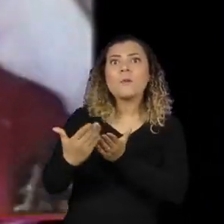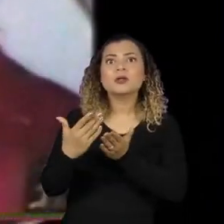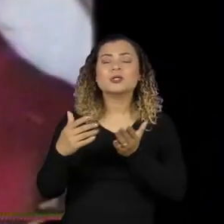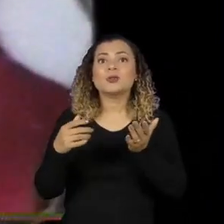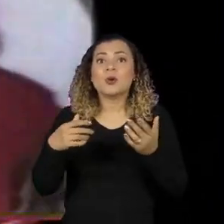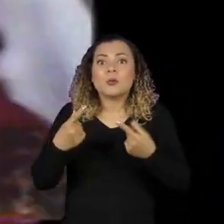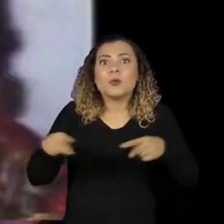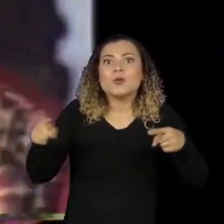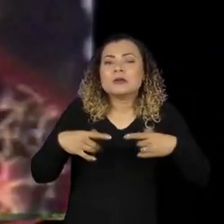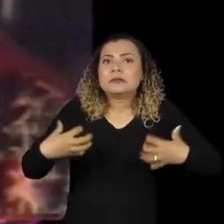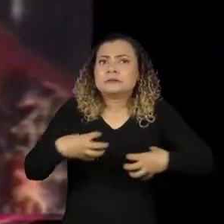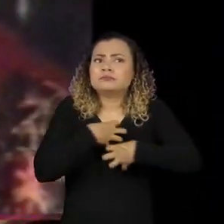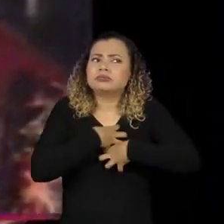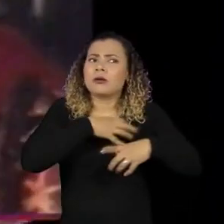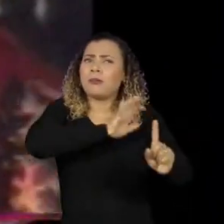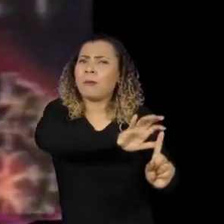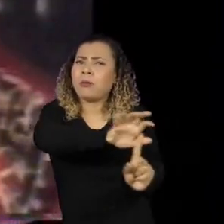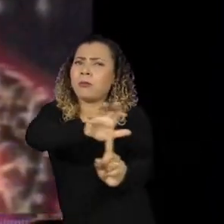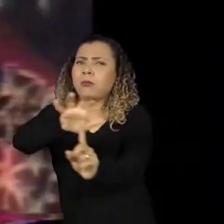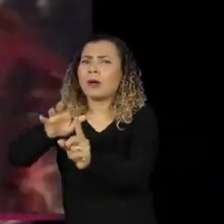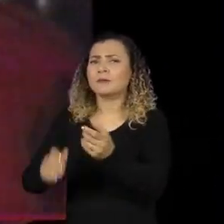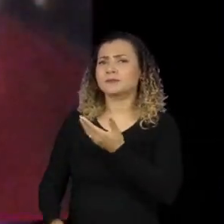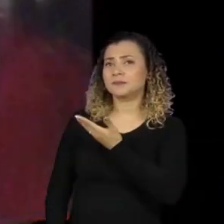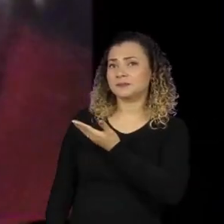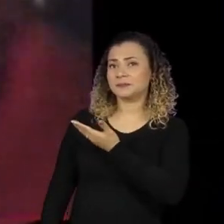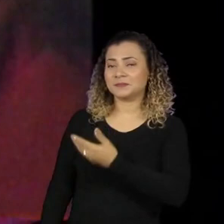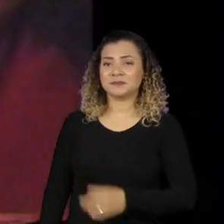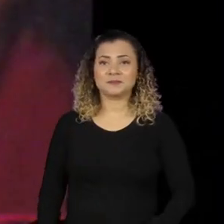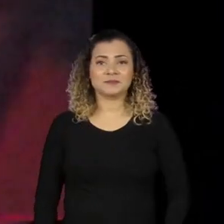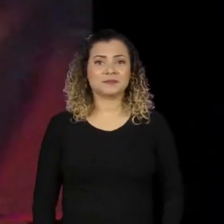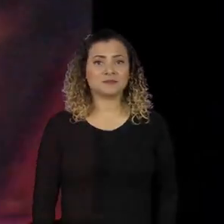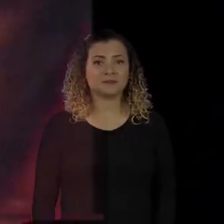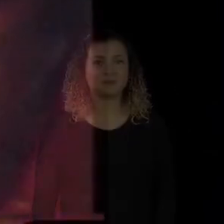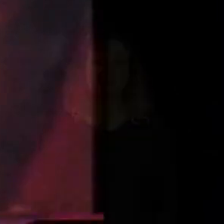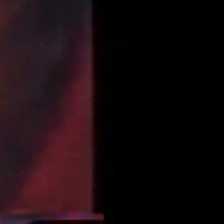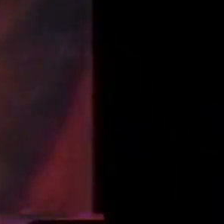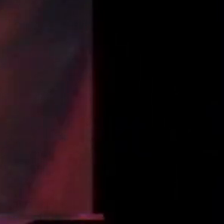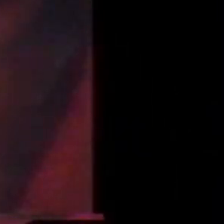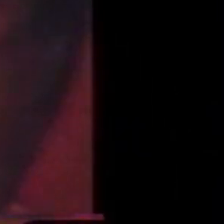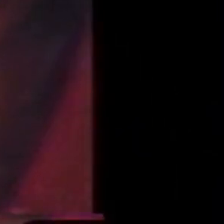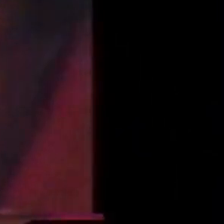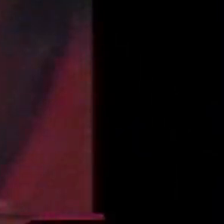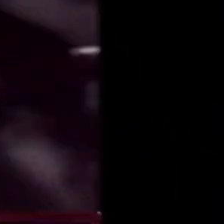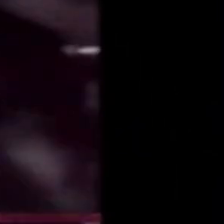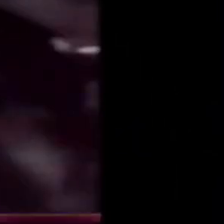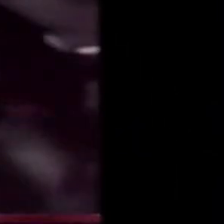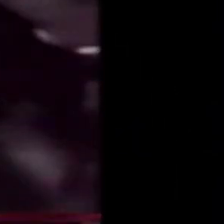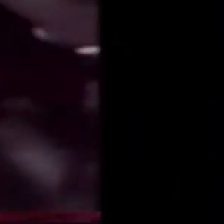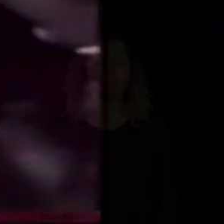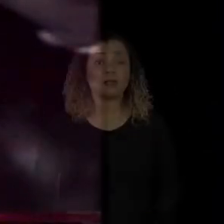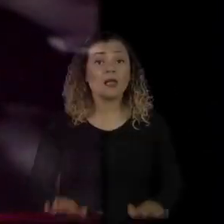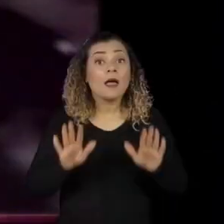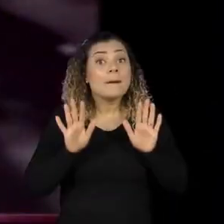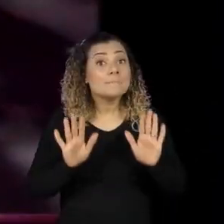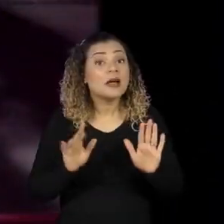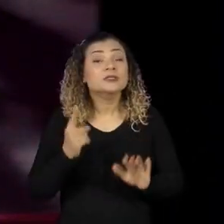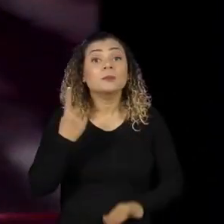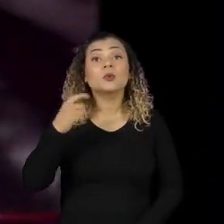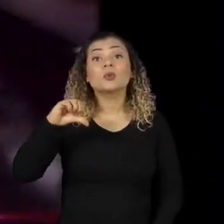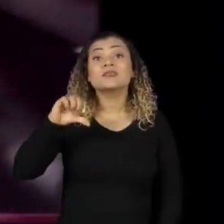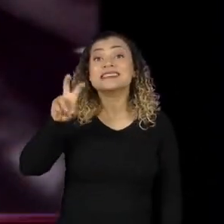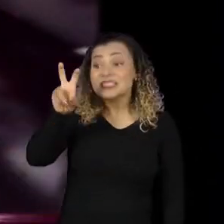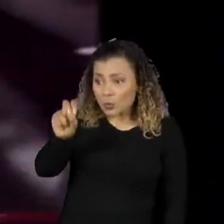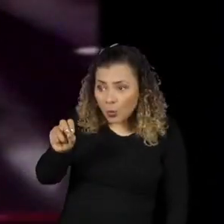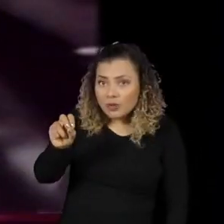outros craques. You know, I was living in St. Louis in the year of 1955. Mas foi na década de